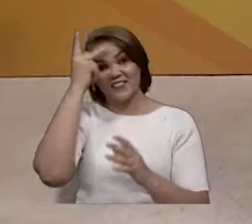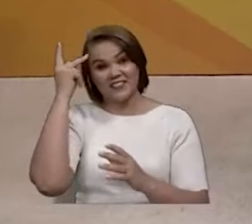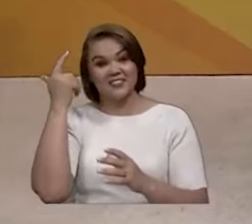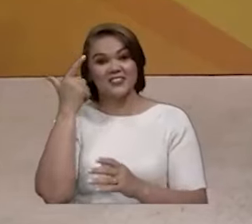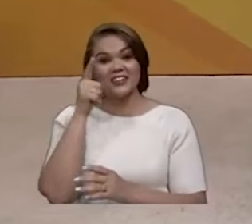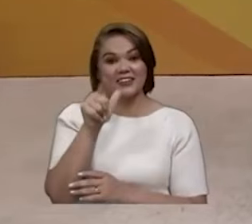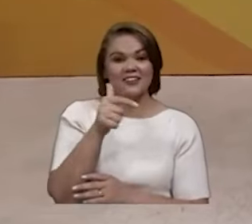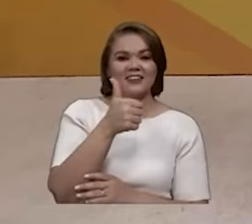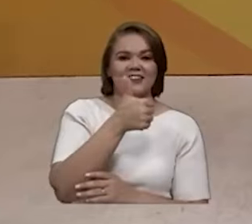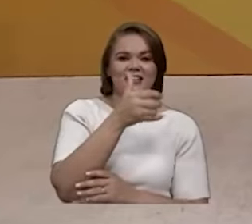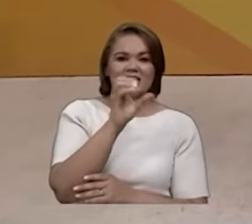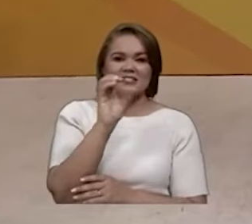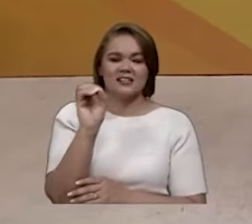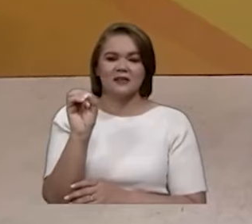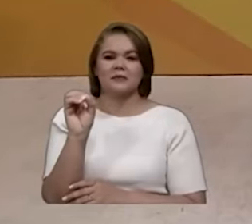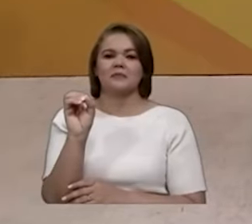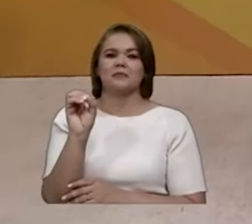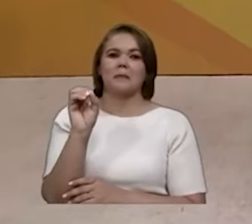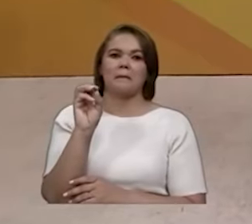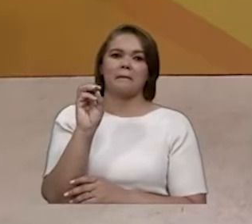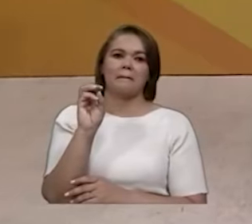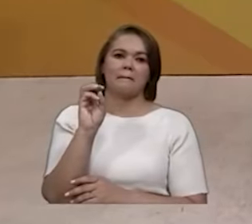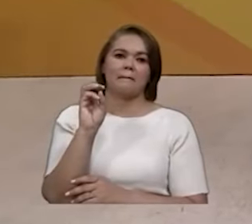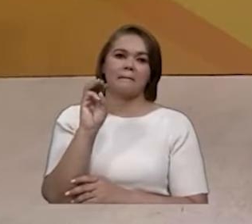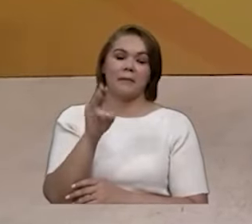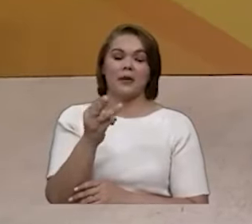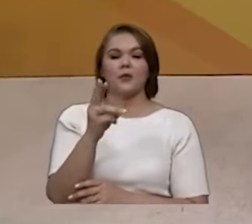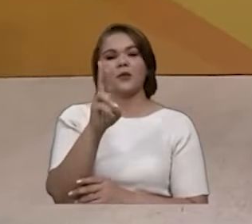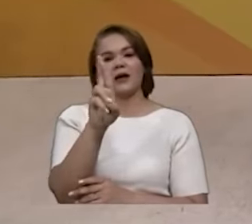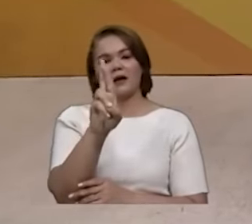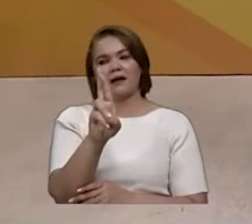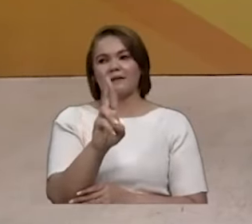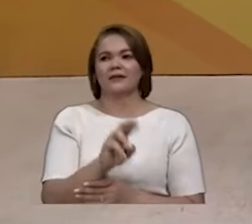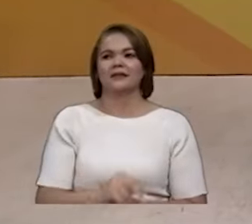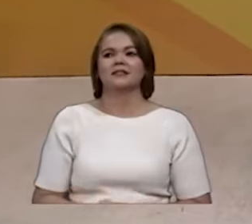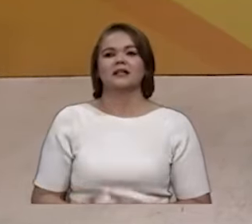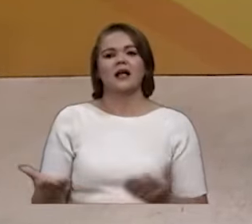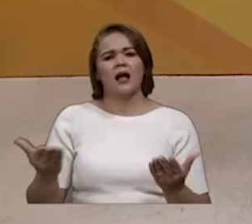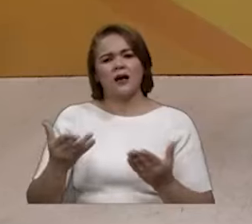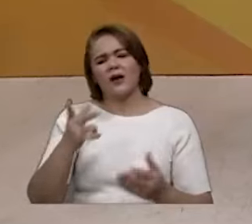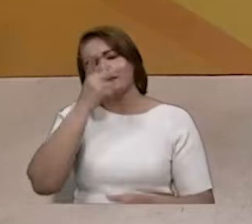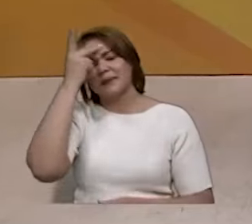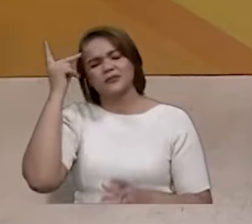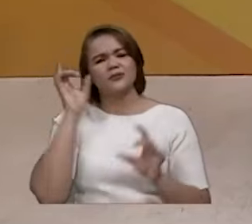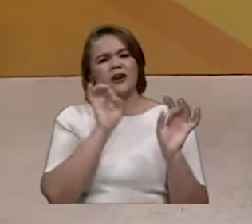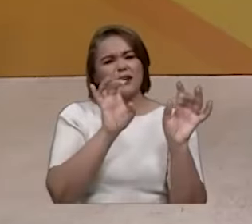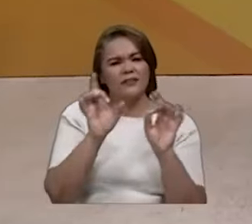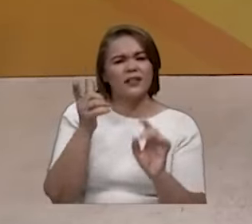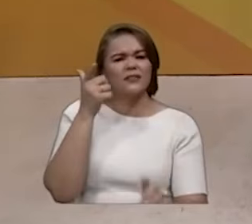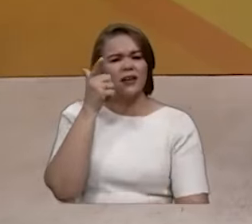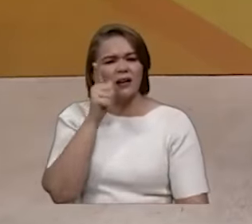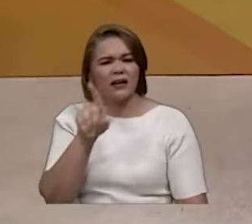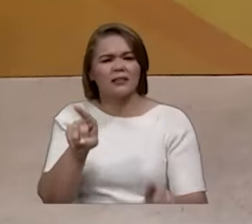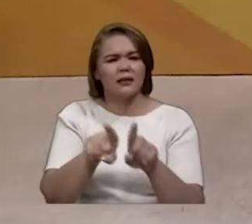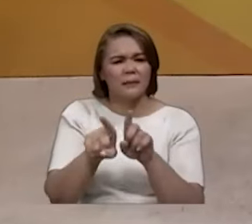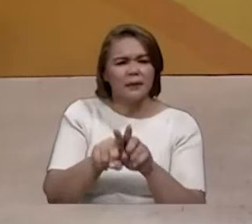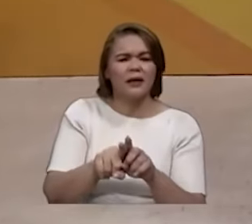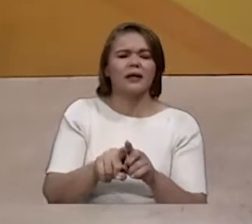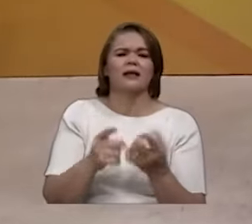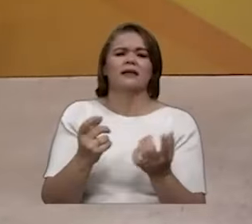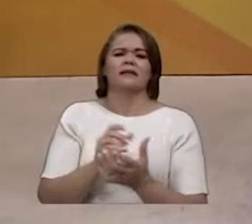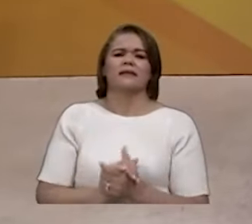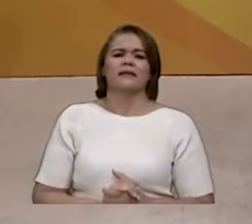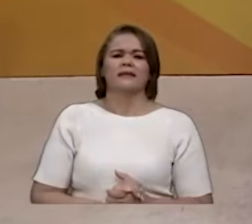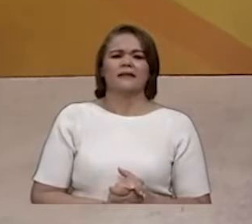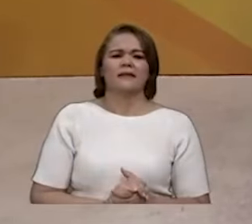mil reais. E é hora de agora contemplar e premiar quem tanto se dedica. São os nossos promotores.